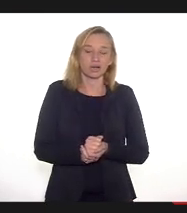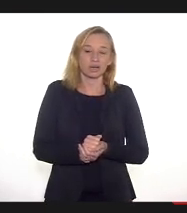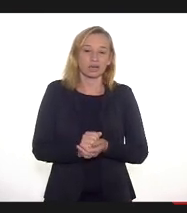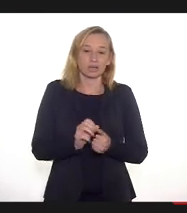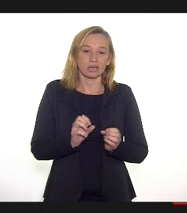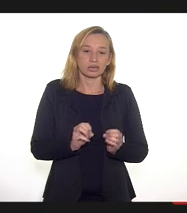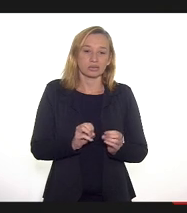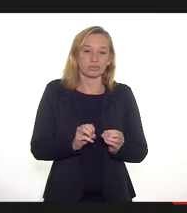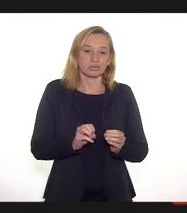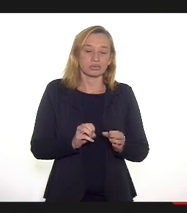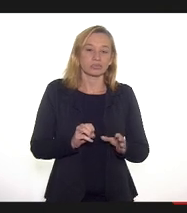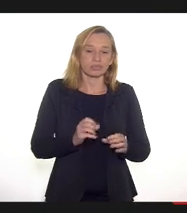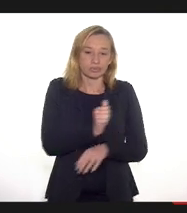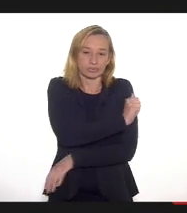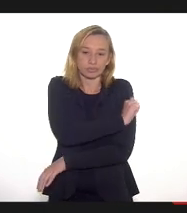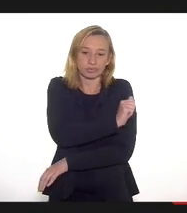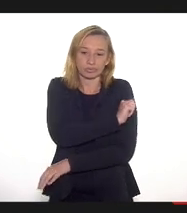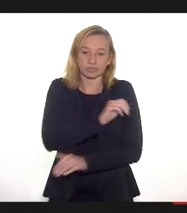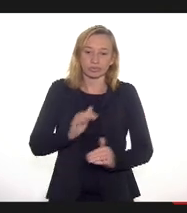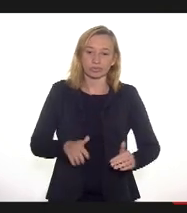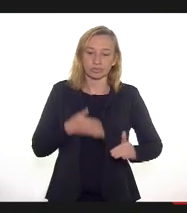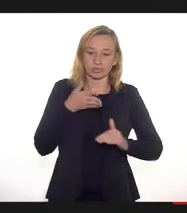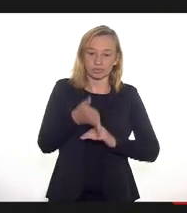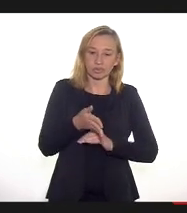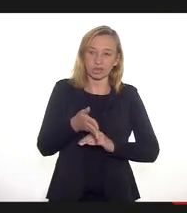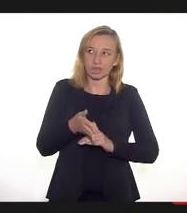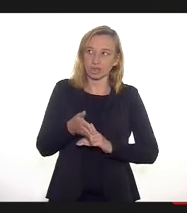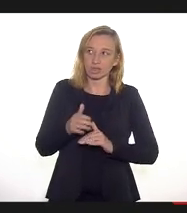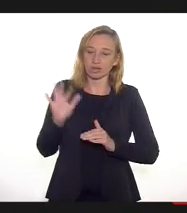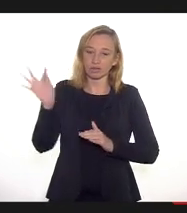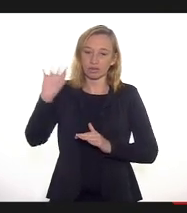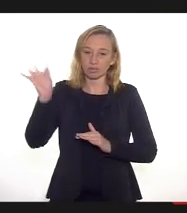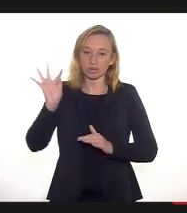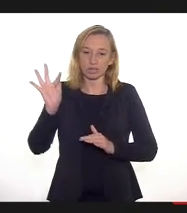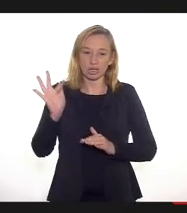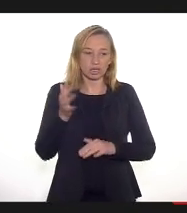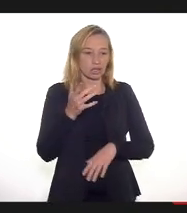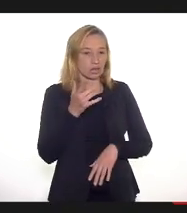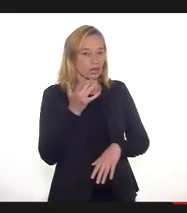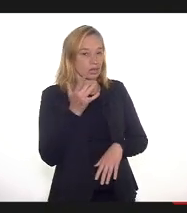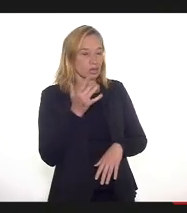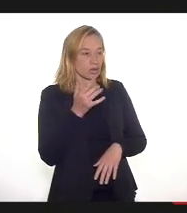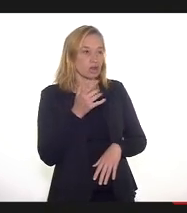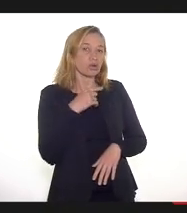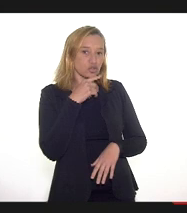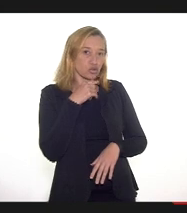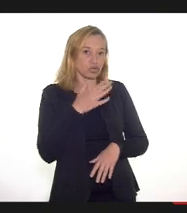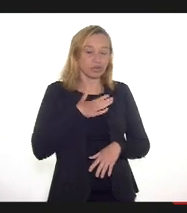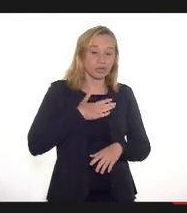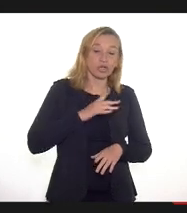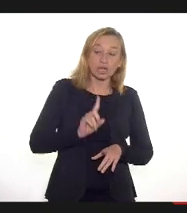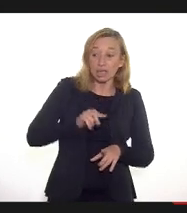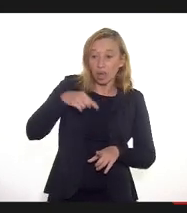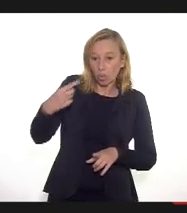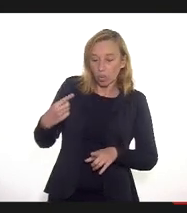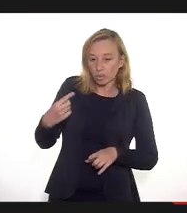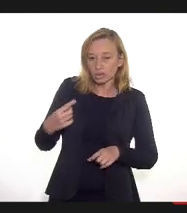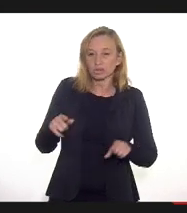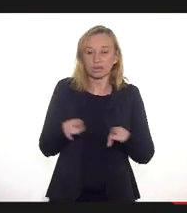à faculdade, mas foi tirado, se não me engano, o Roberto. Era uma dúvida minha. A outra